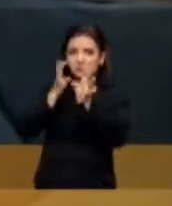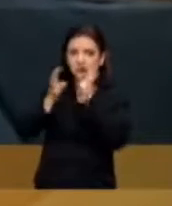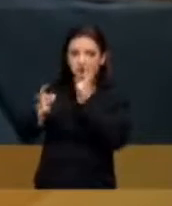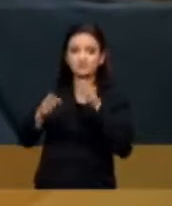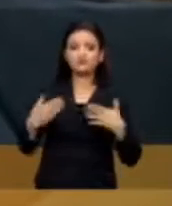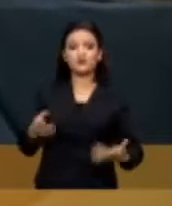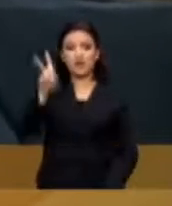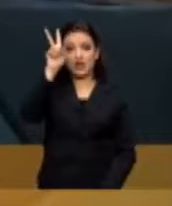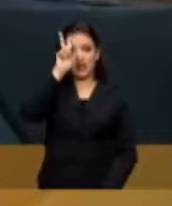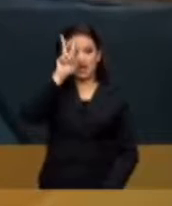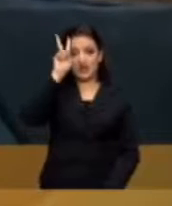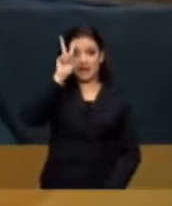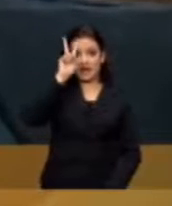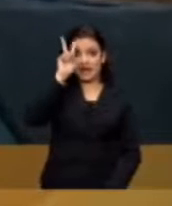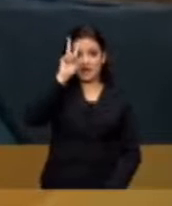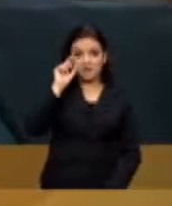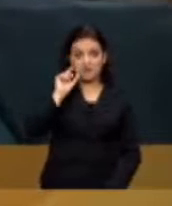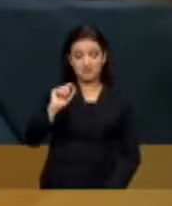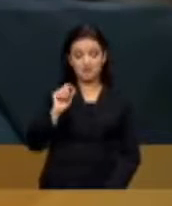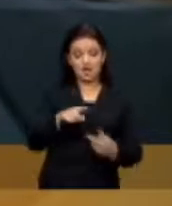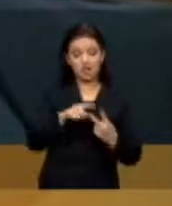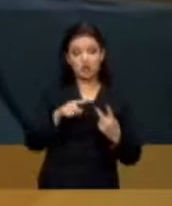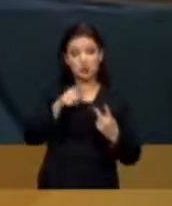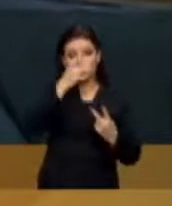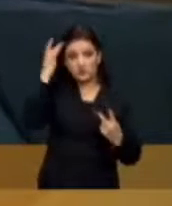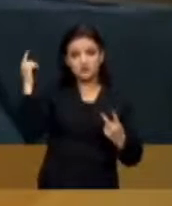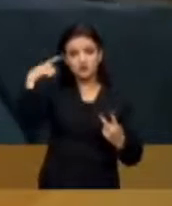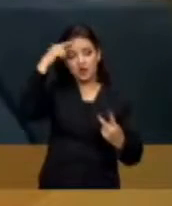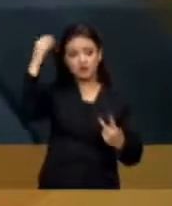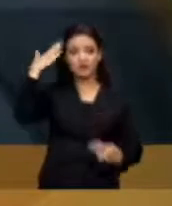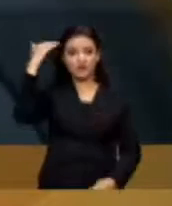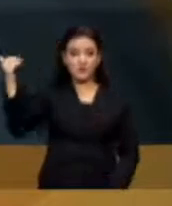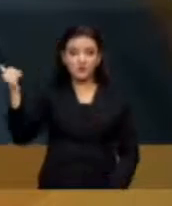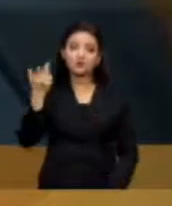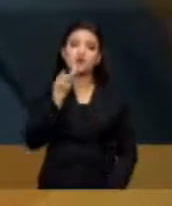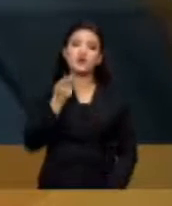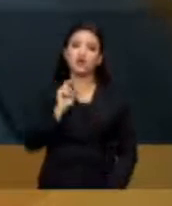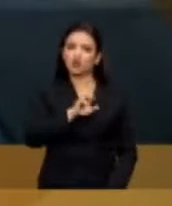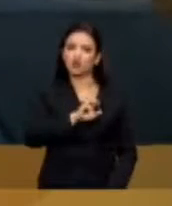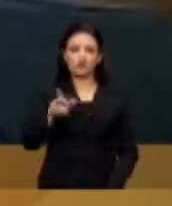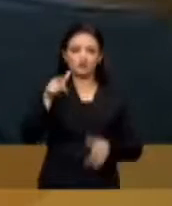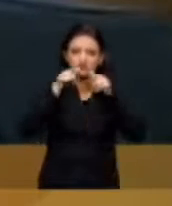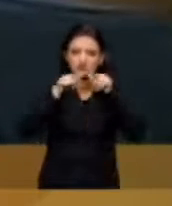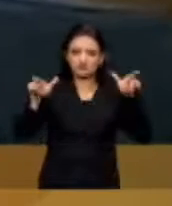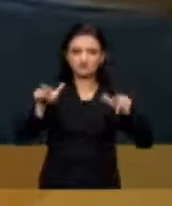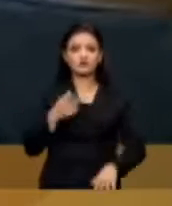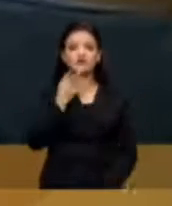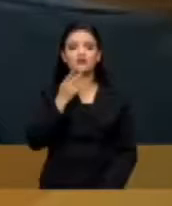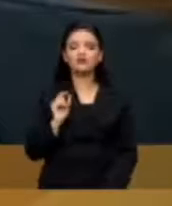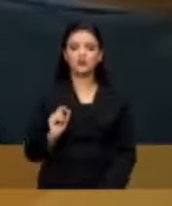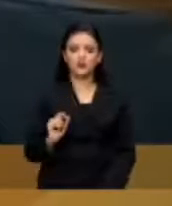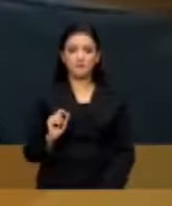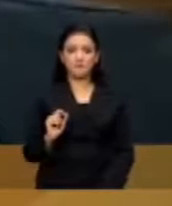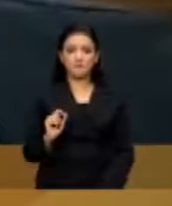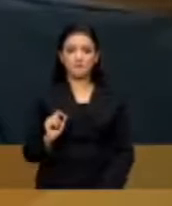em Henrique V. Falo do Chief Justice da Inglaterra, Gascoigne,